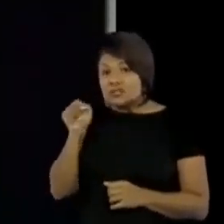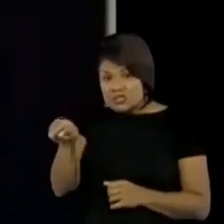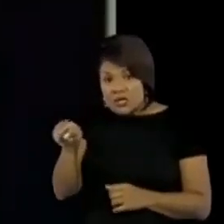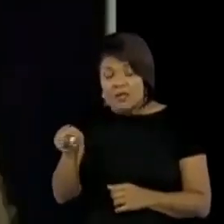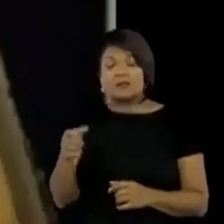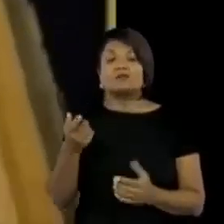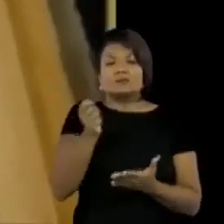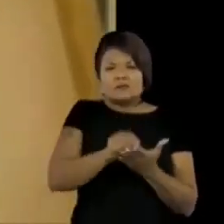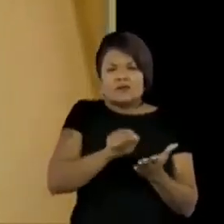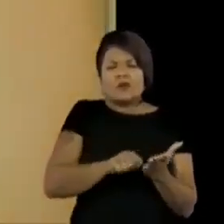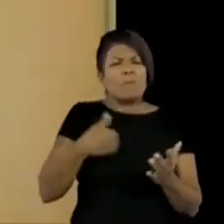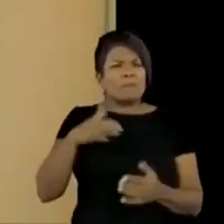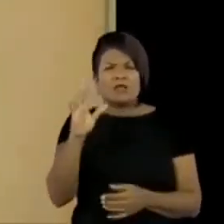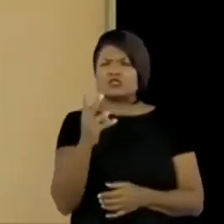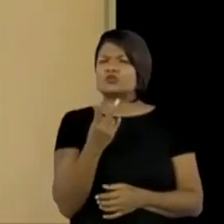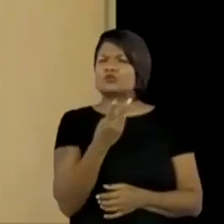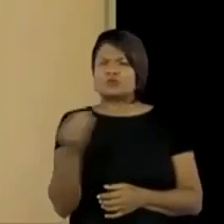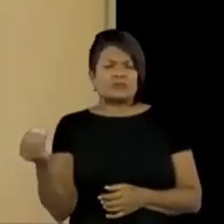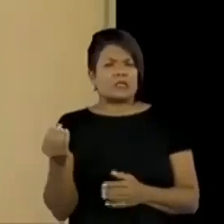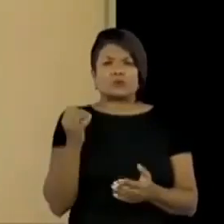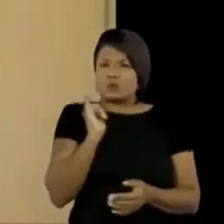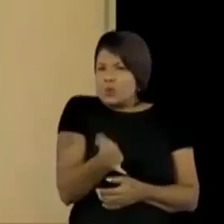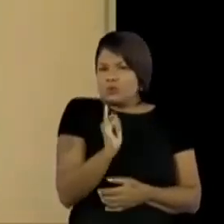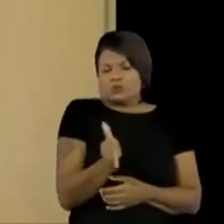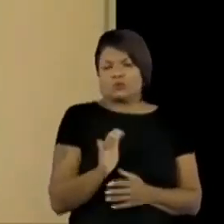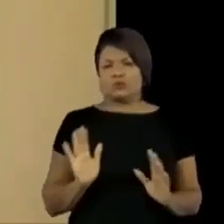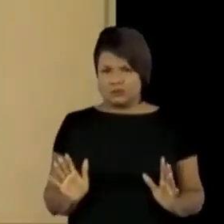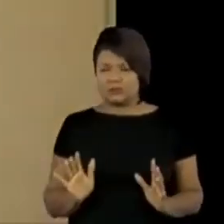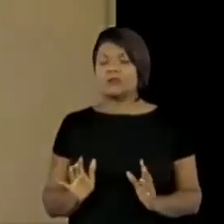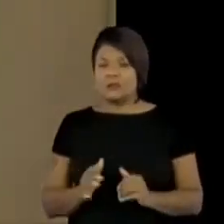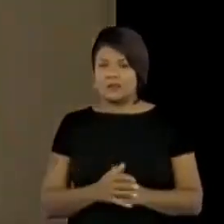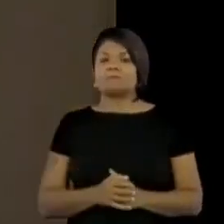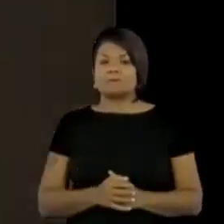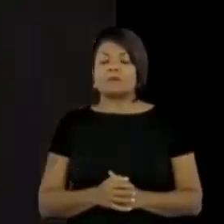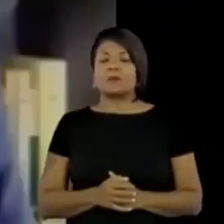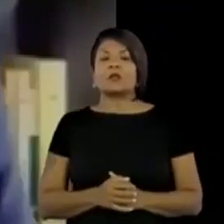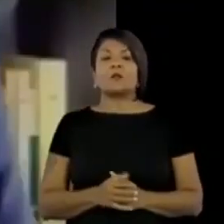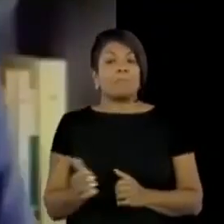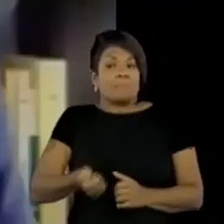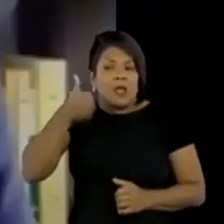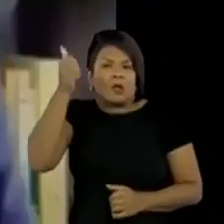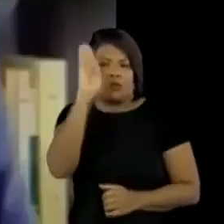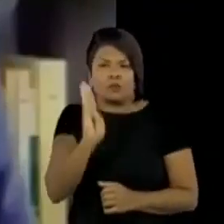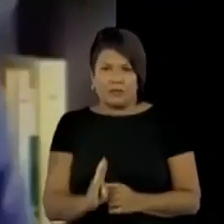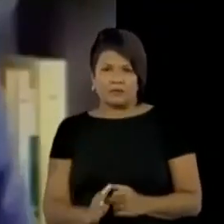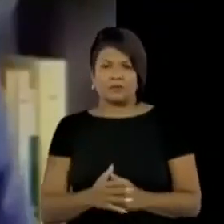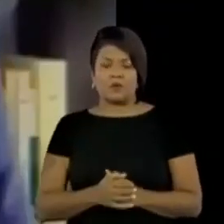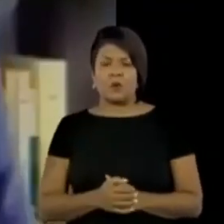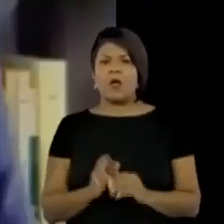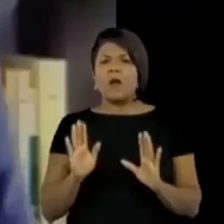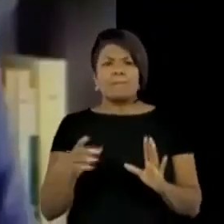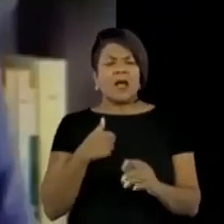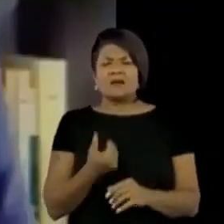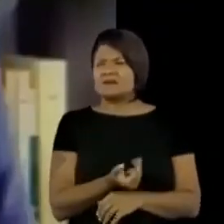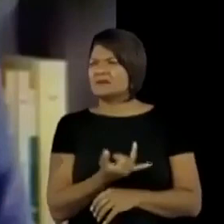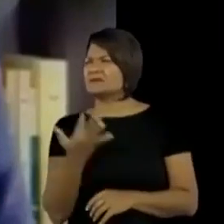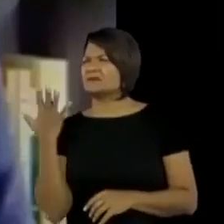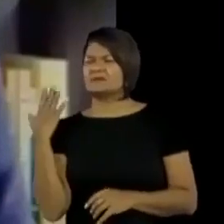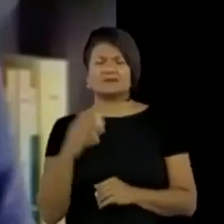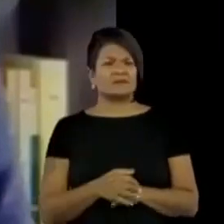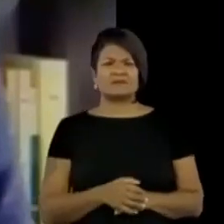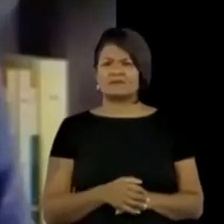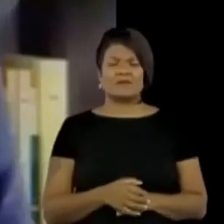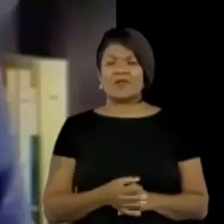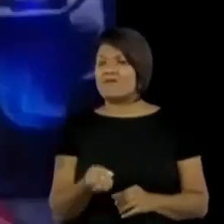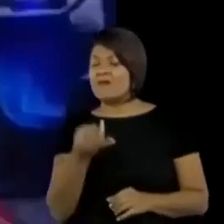alguns dos melhores contos da literatura brasileira. Machado escreveu muitos contos, mais de 2 centenas de contos. Ele escreveu contos